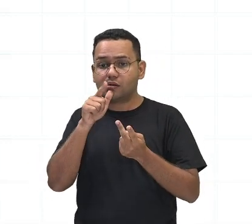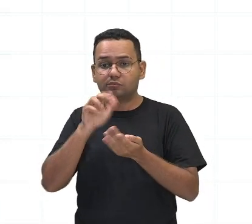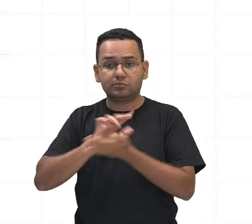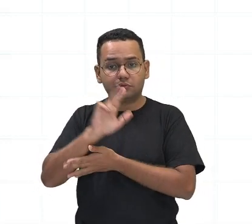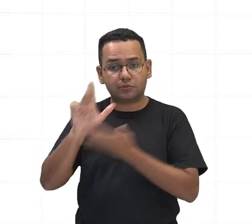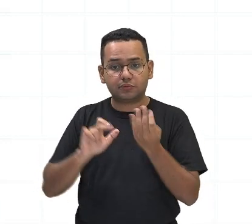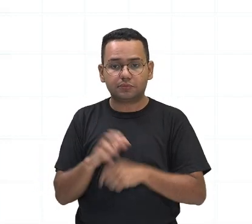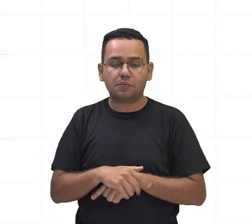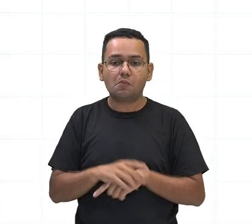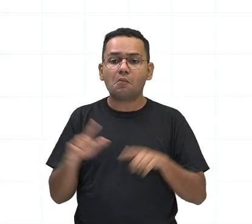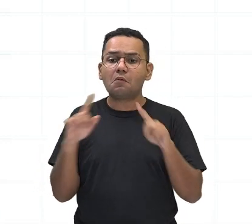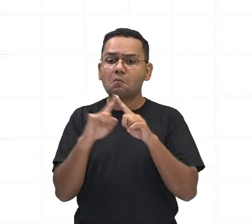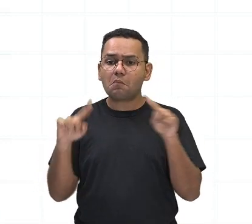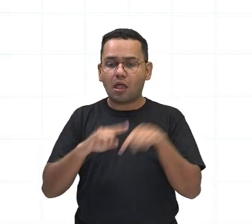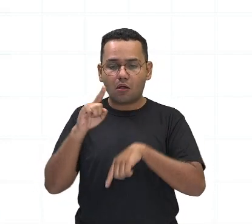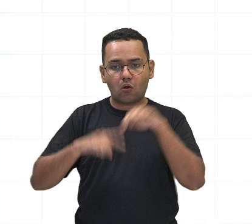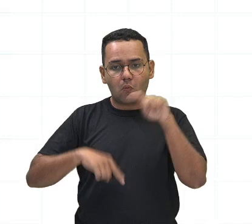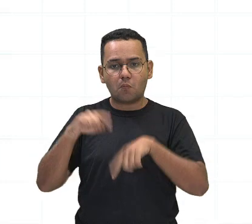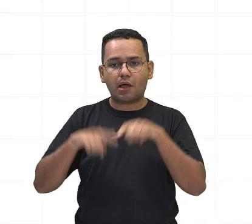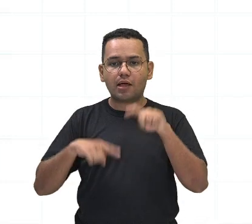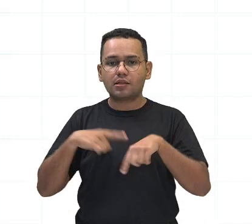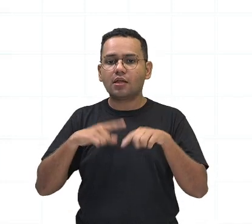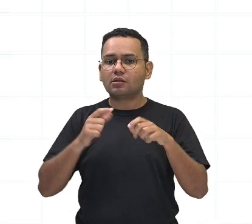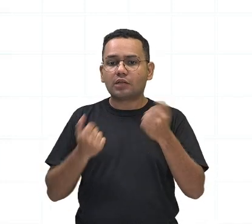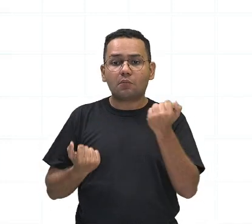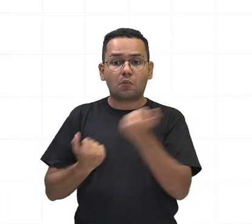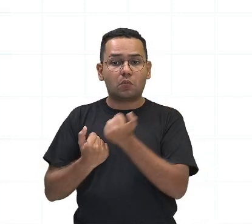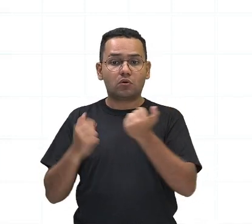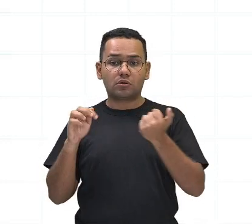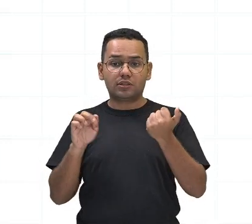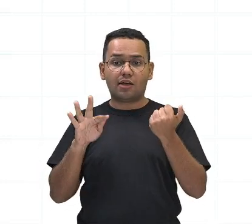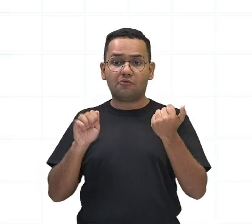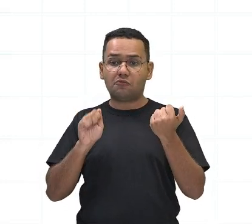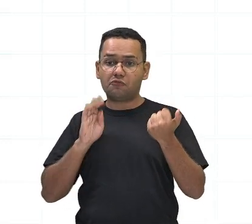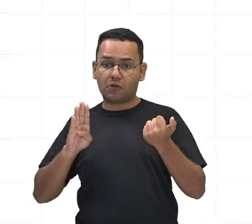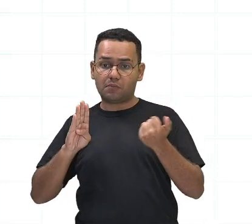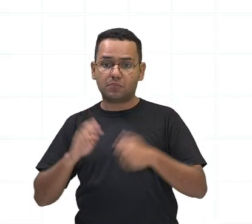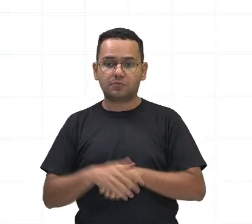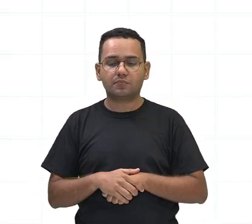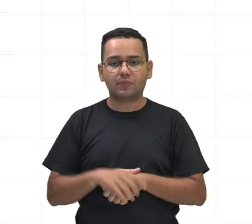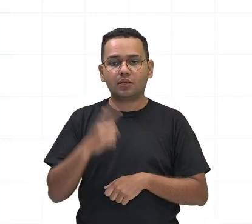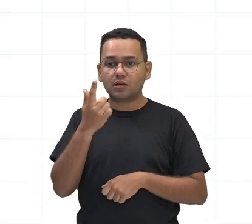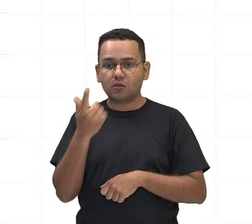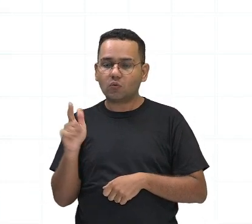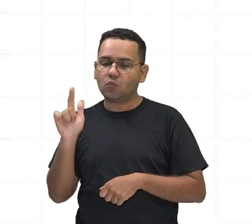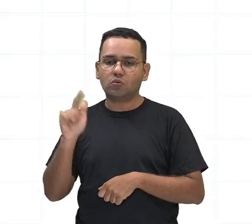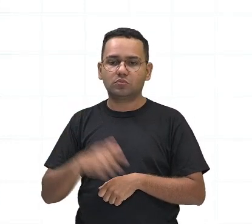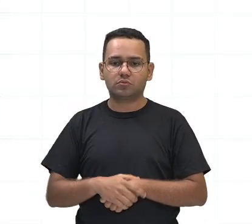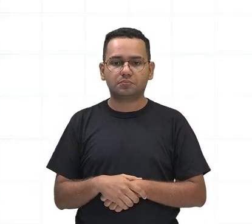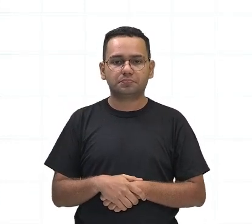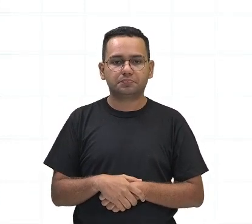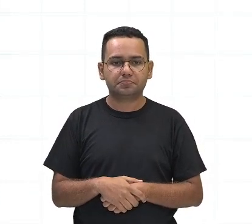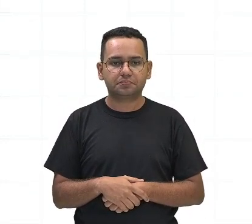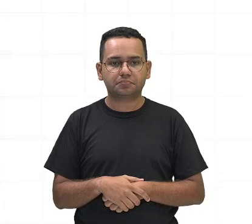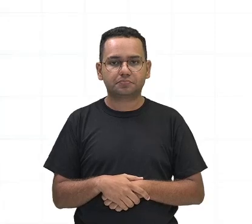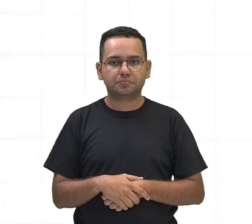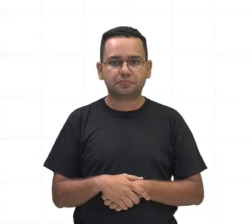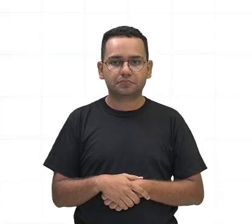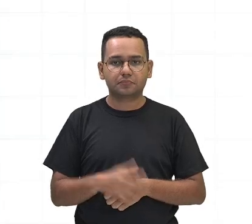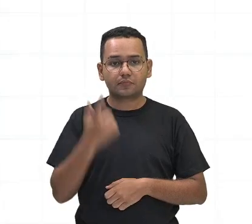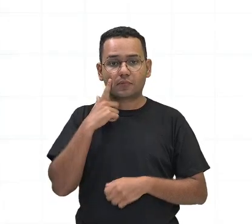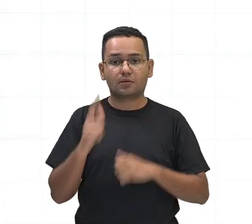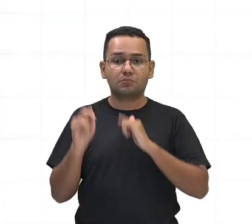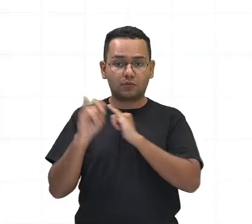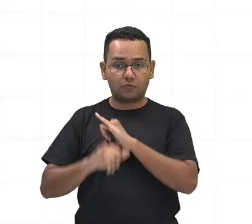entrega dos mantimentos contará com o apoio da FAB, né, Força Aérea Brasileira, e da Marinha, ok? Então, nós temos uma